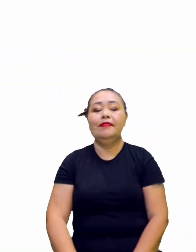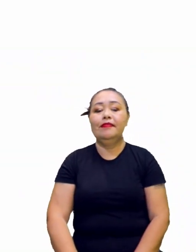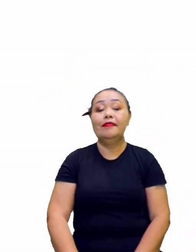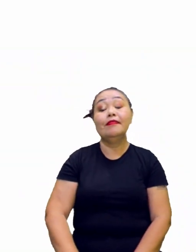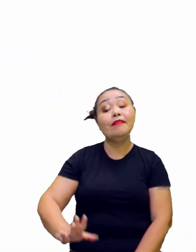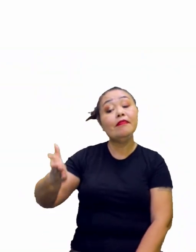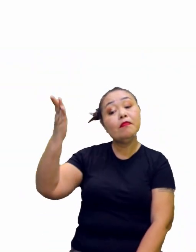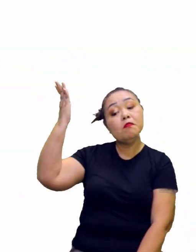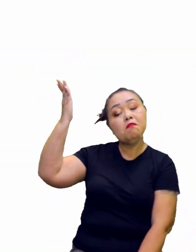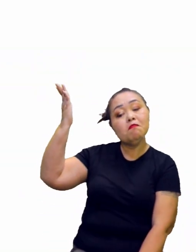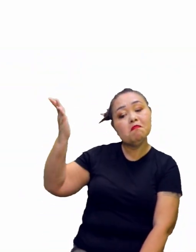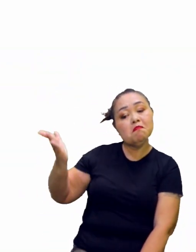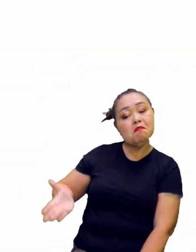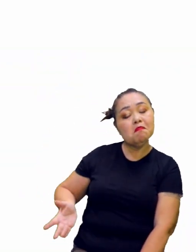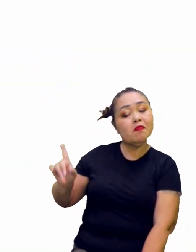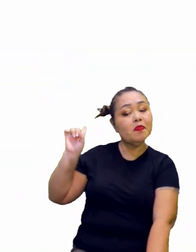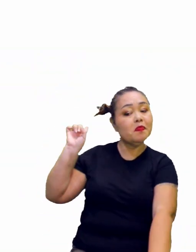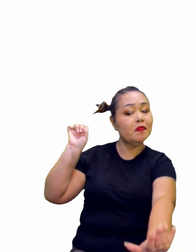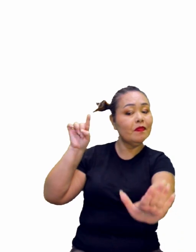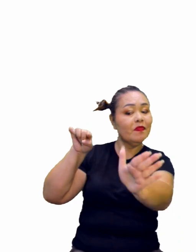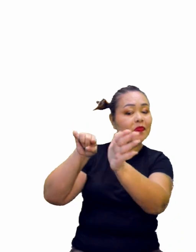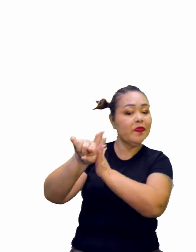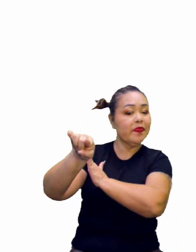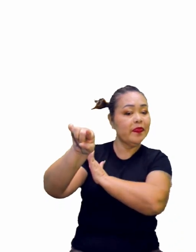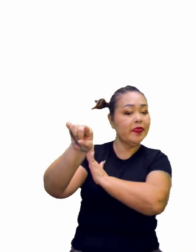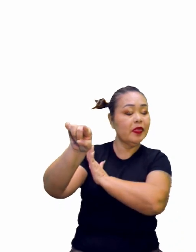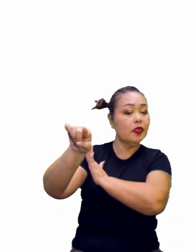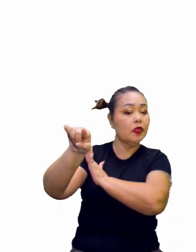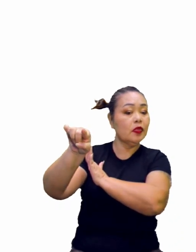Olha aí, ó, primeira questão.